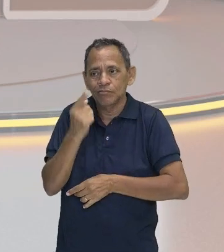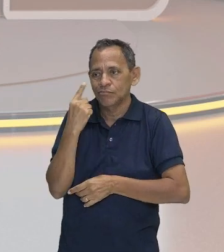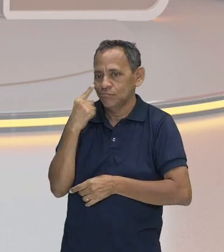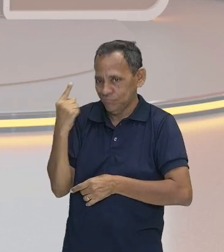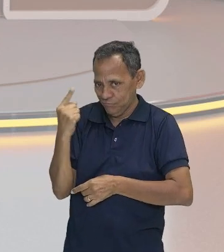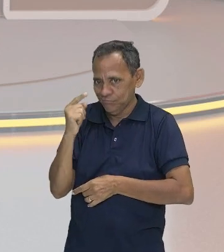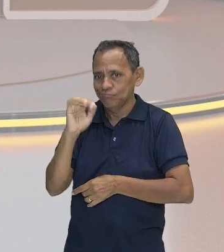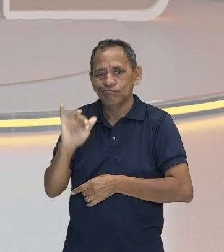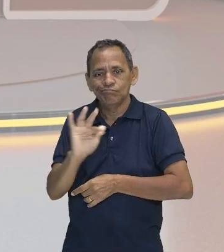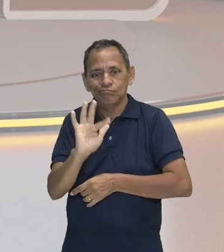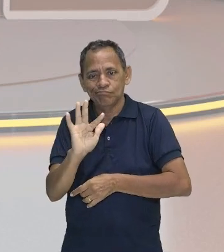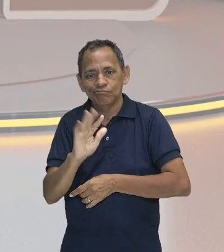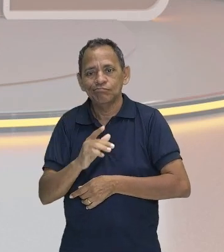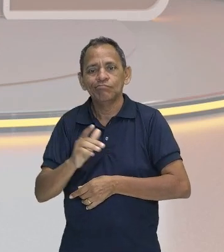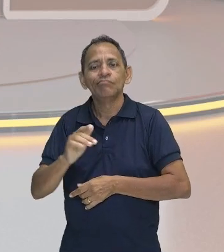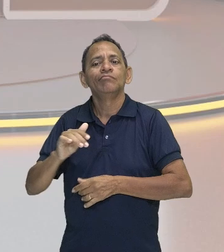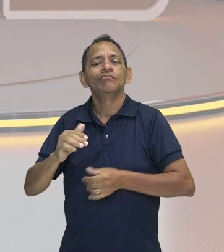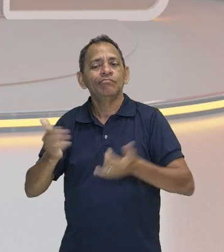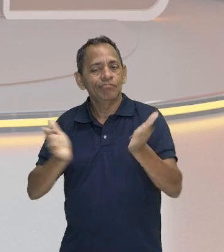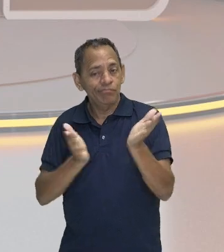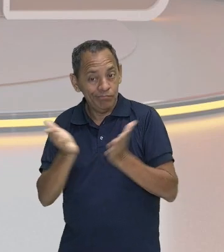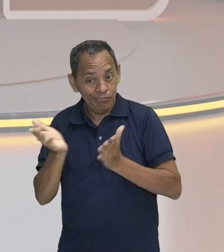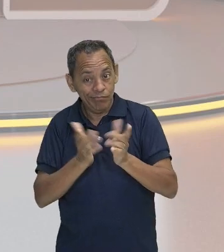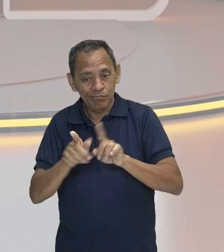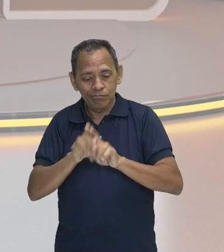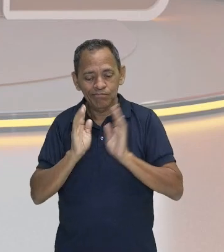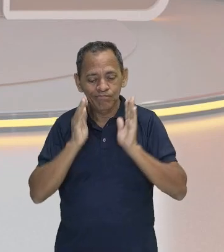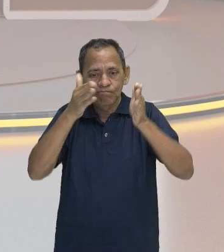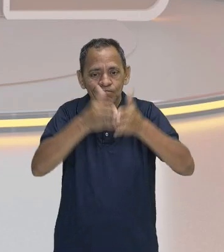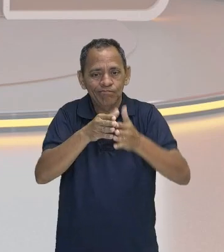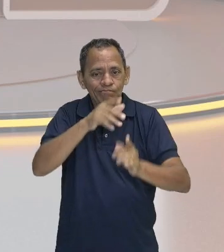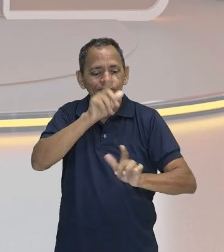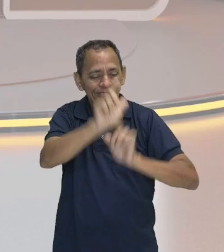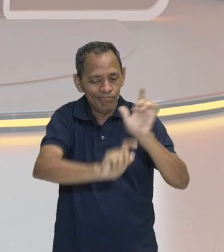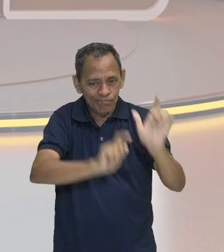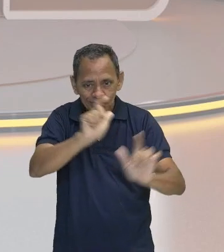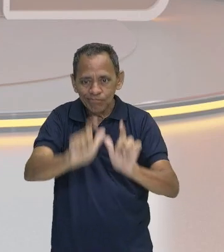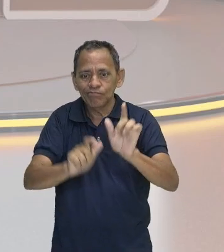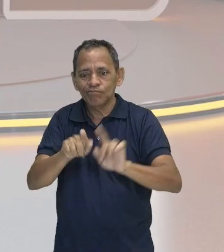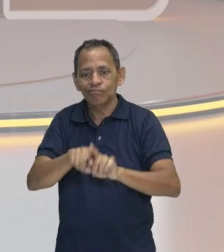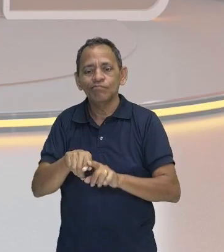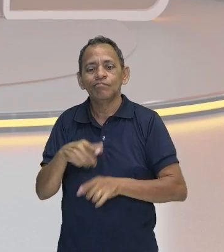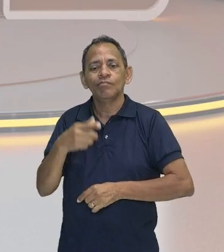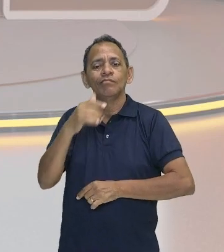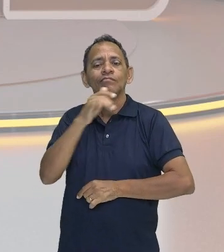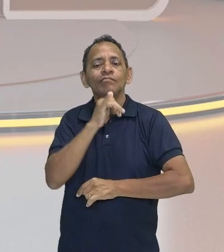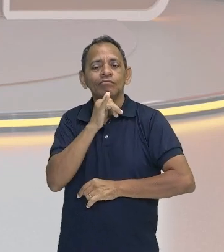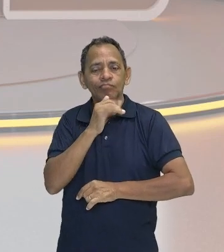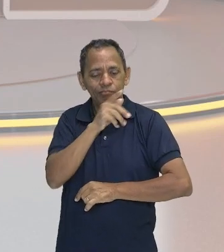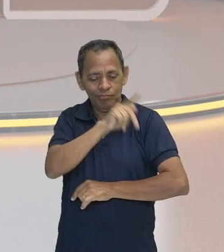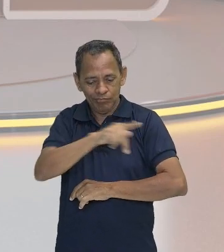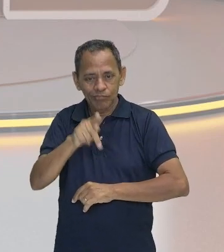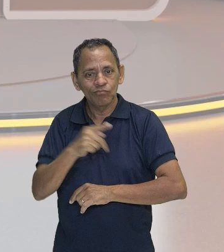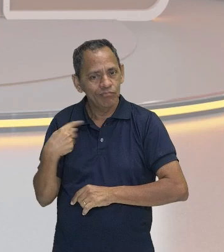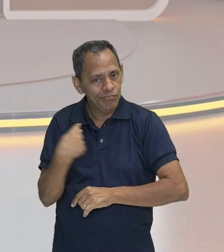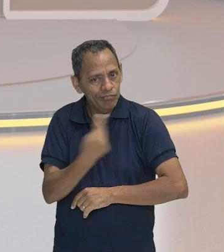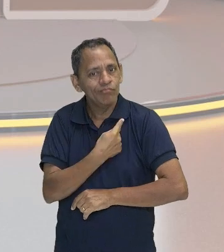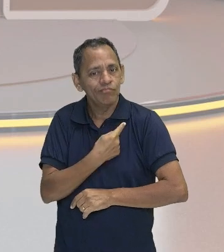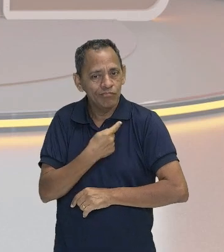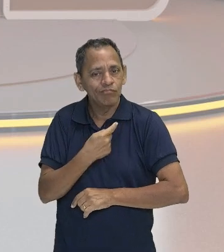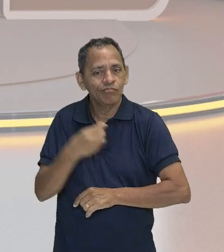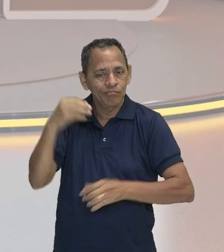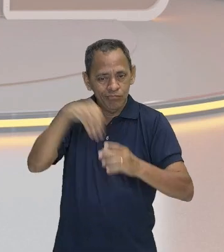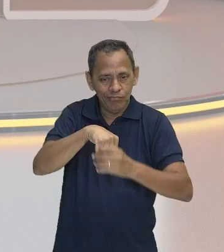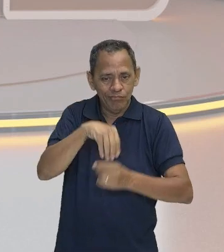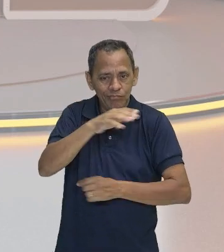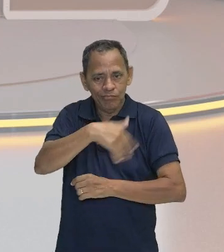imagem, serviços, voltados aí para a população, no caso aqui o professor, que nós fazemos parte do setor